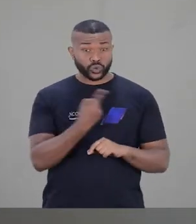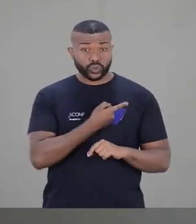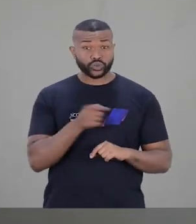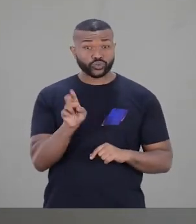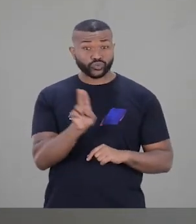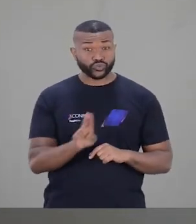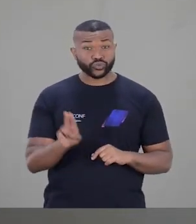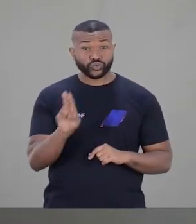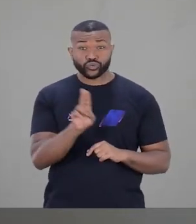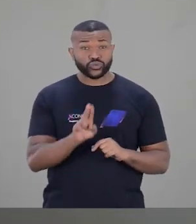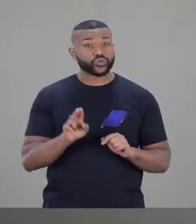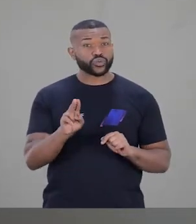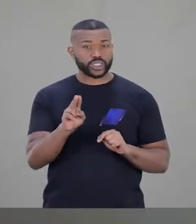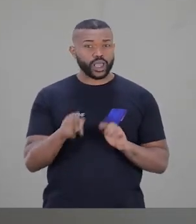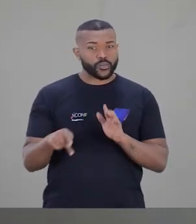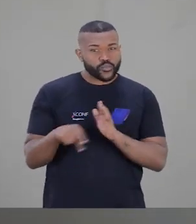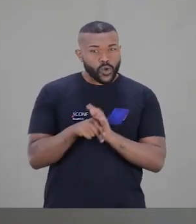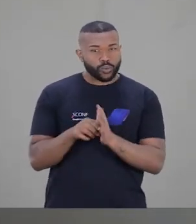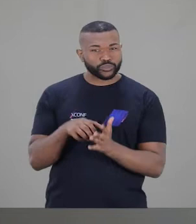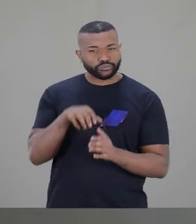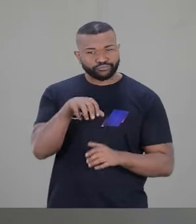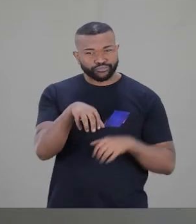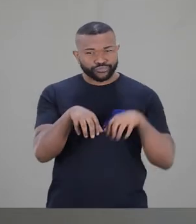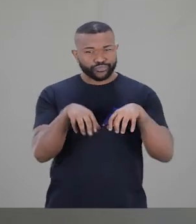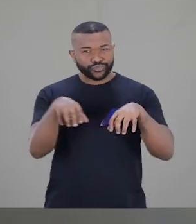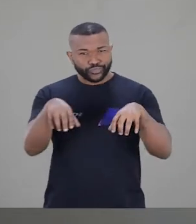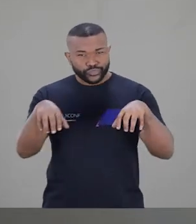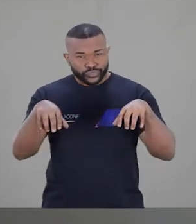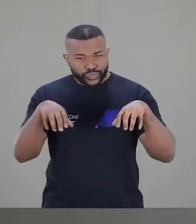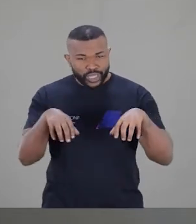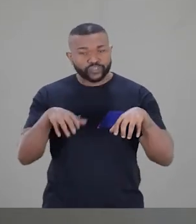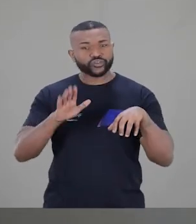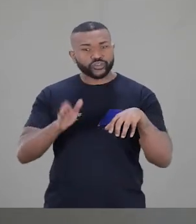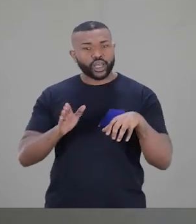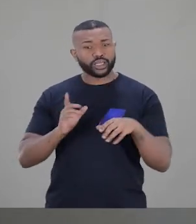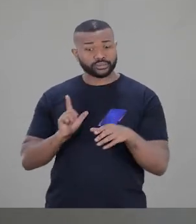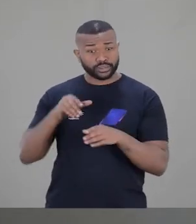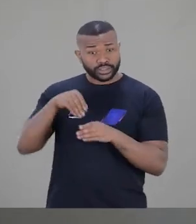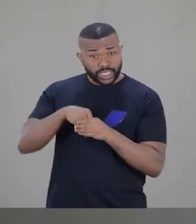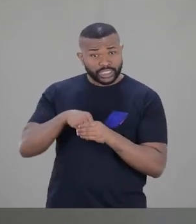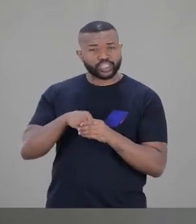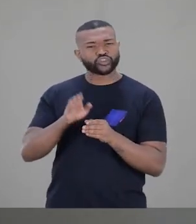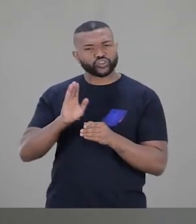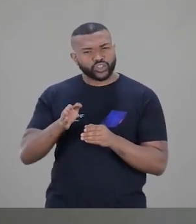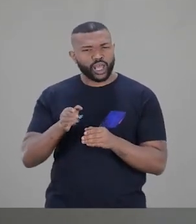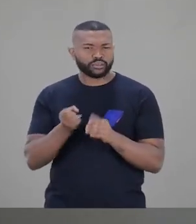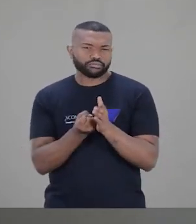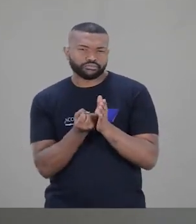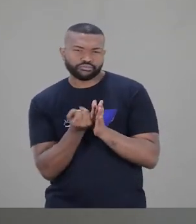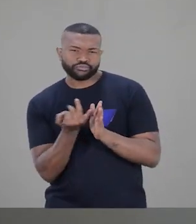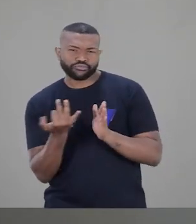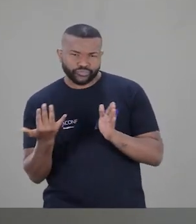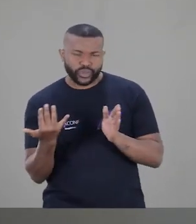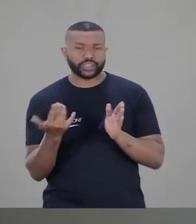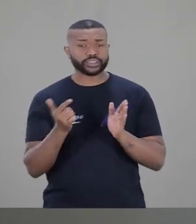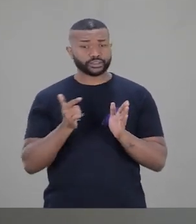possibilitam a reutilização de determinados componentes que são implementados mais de uma vez